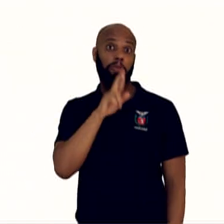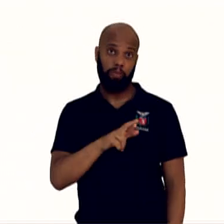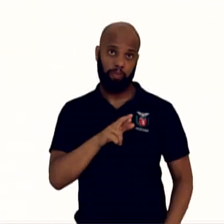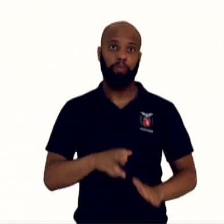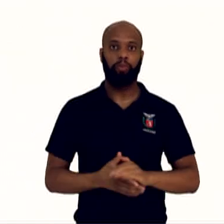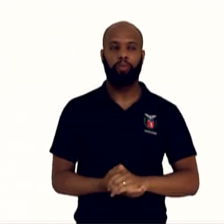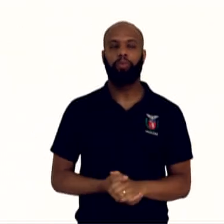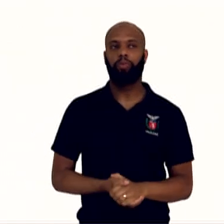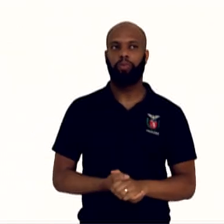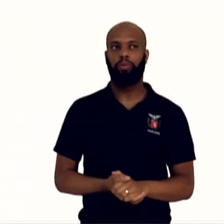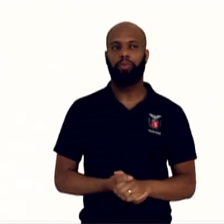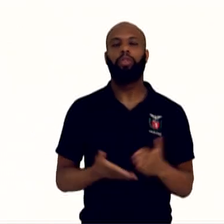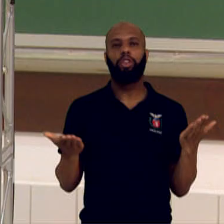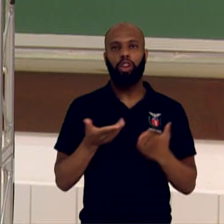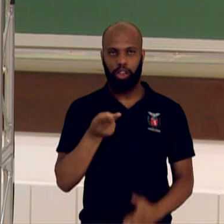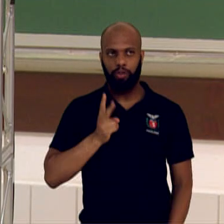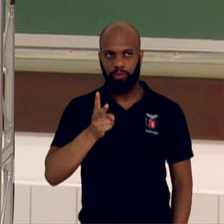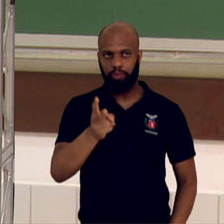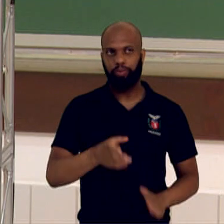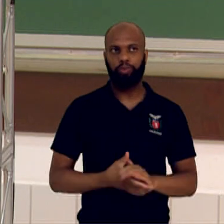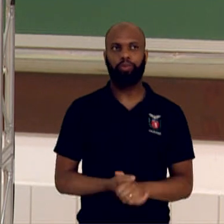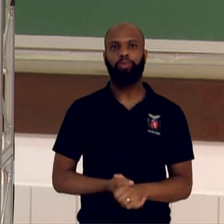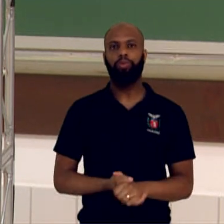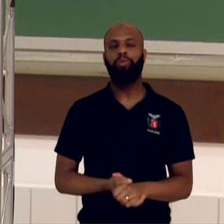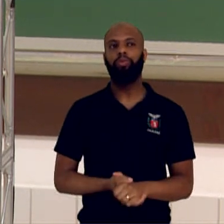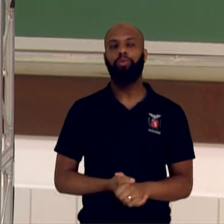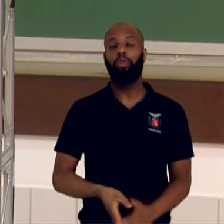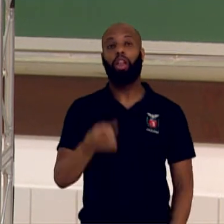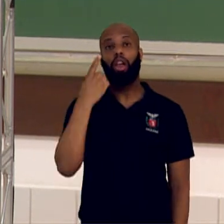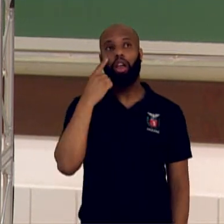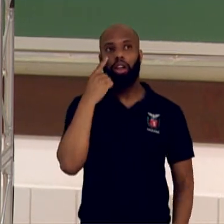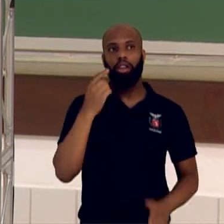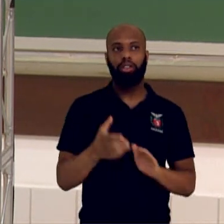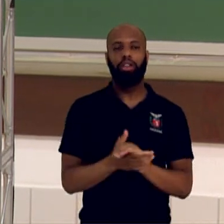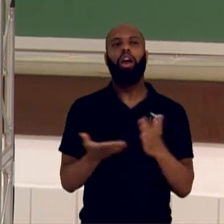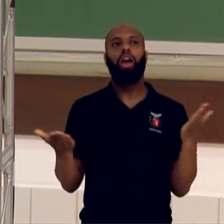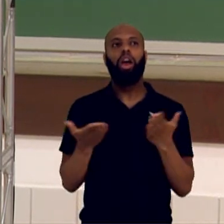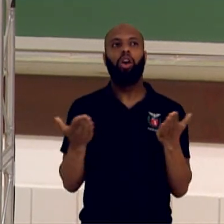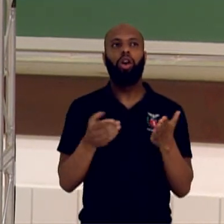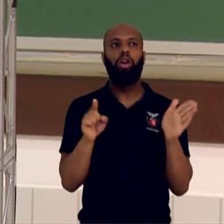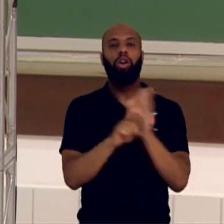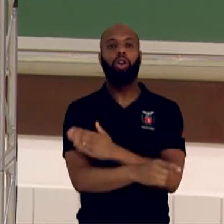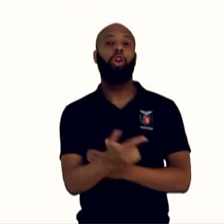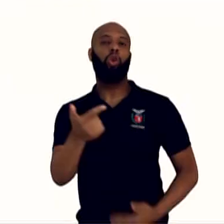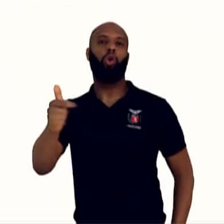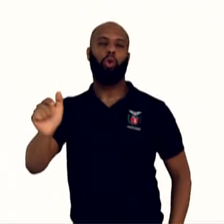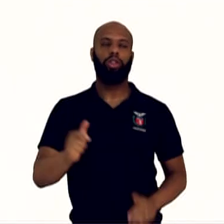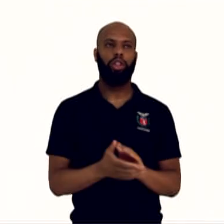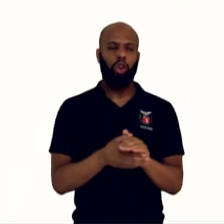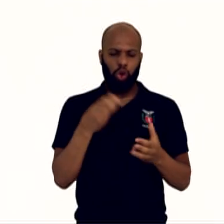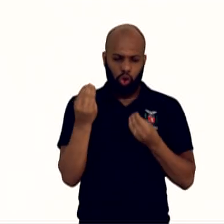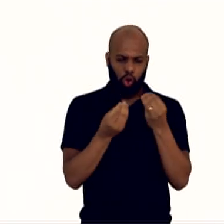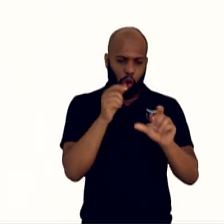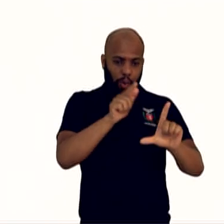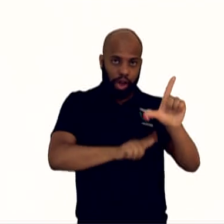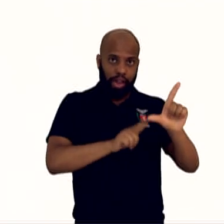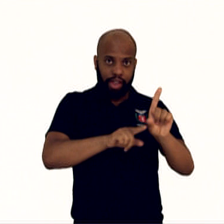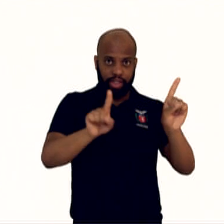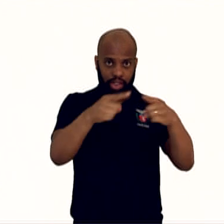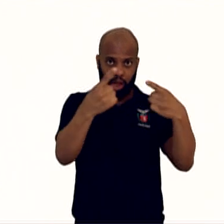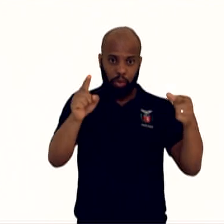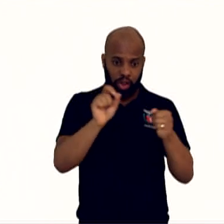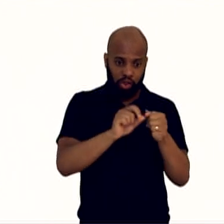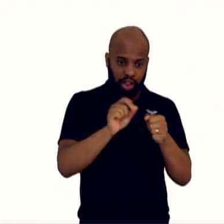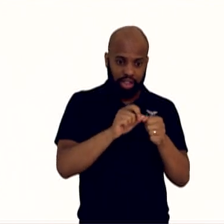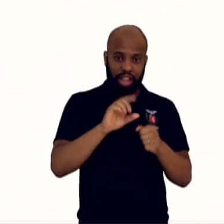bem? Então, vamos seguir em frente. Olha só, mais um teste. como eram as letras das músicas